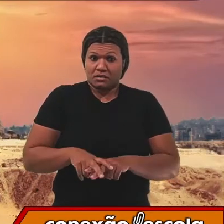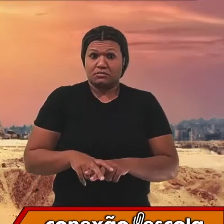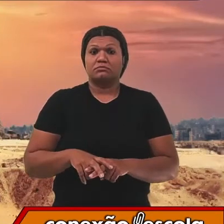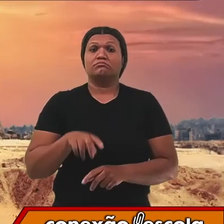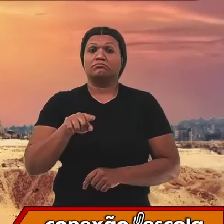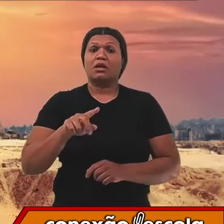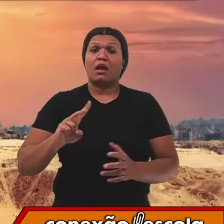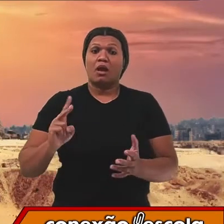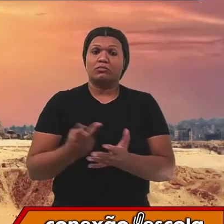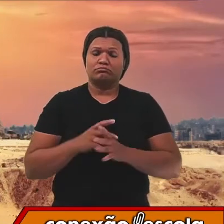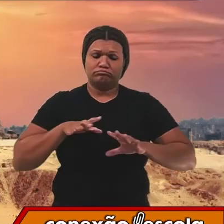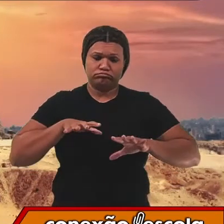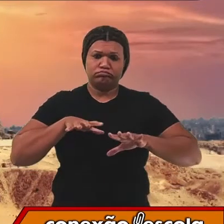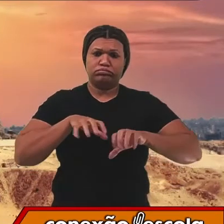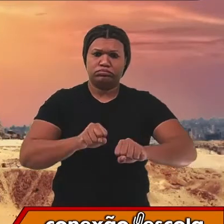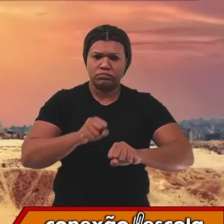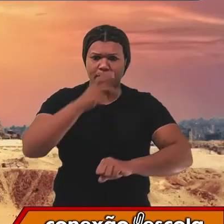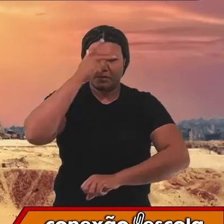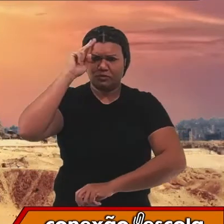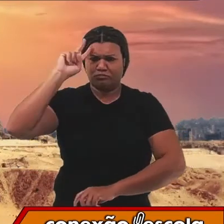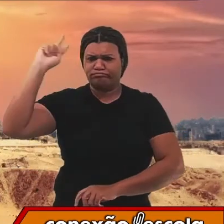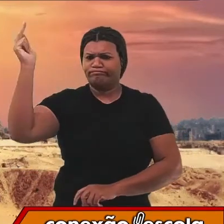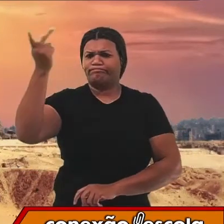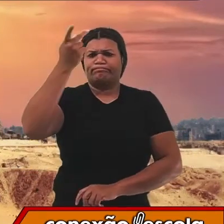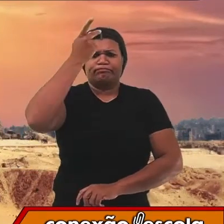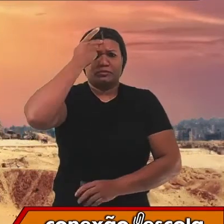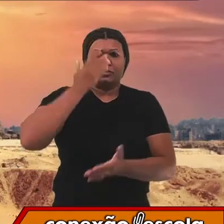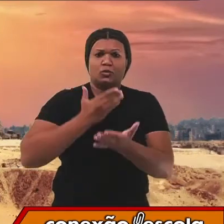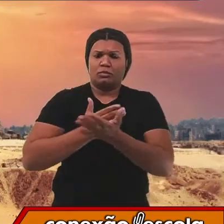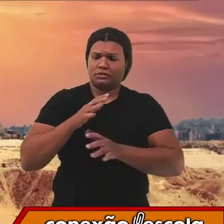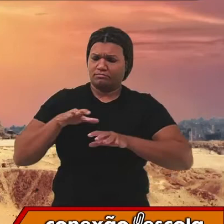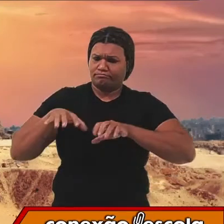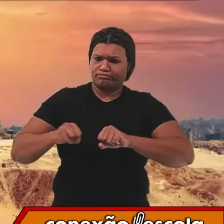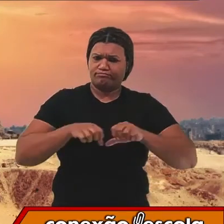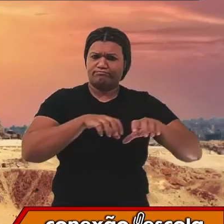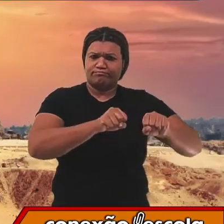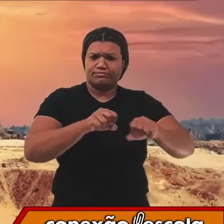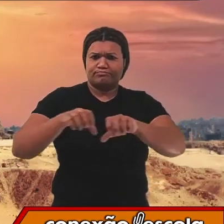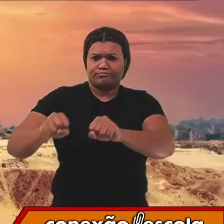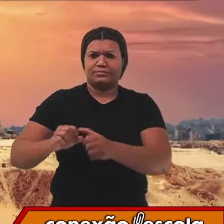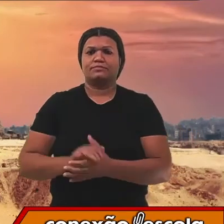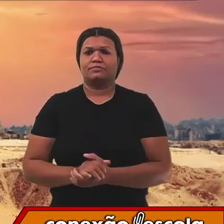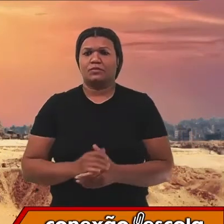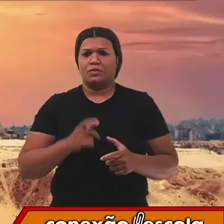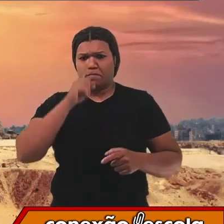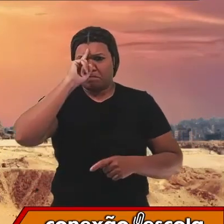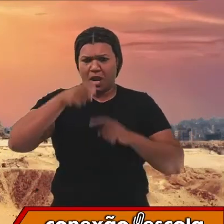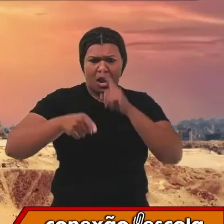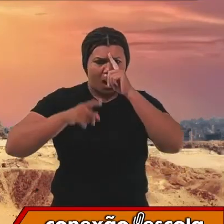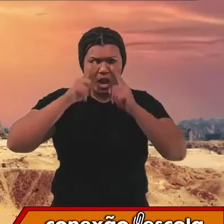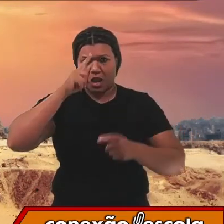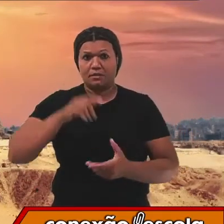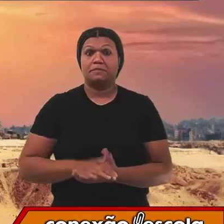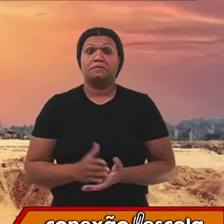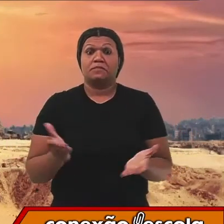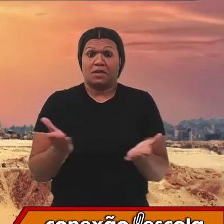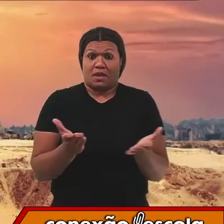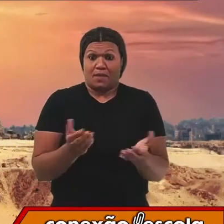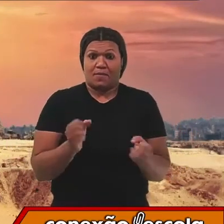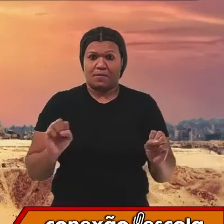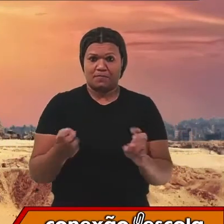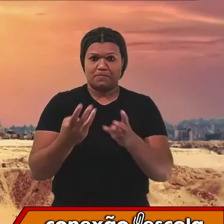pelos revoltosos, que então passam a dominar o cenário. Neste slide eu gostaria de exemplificar